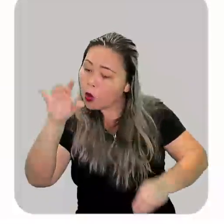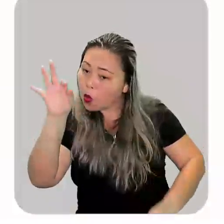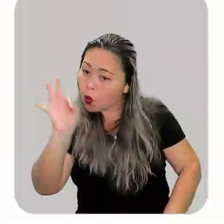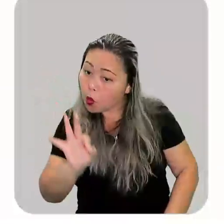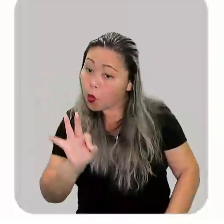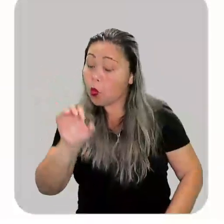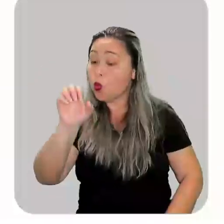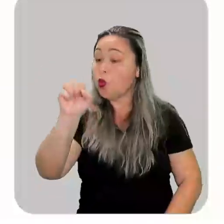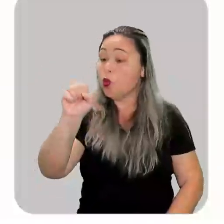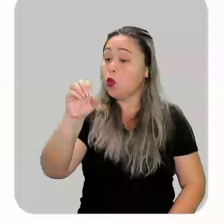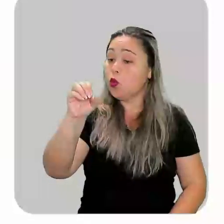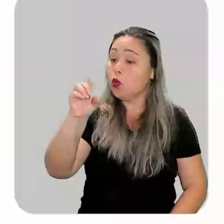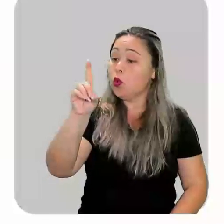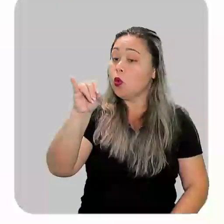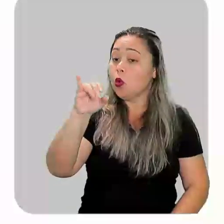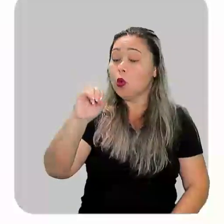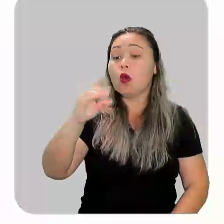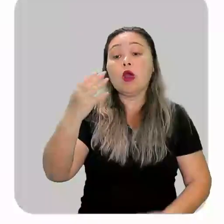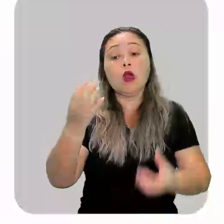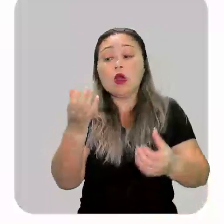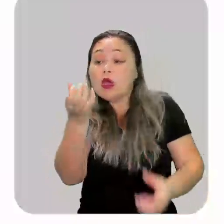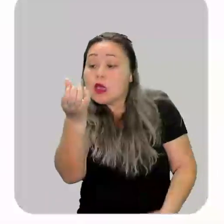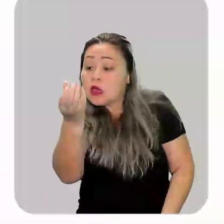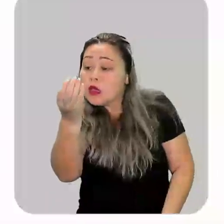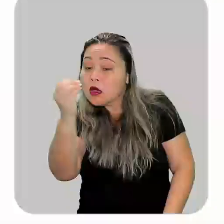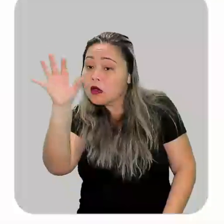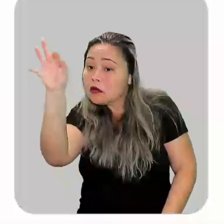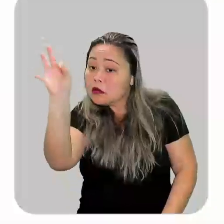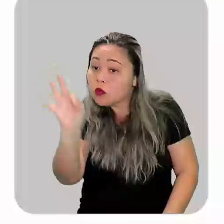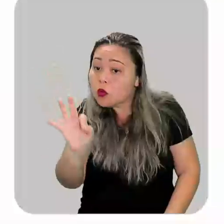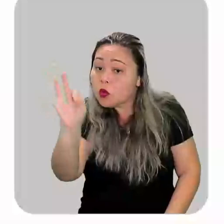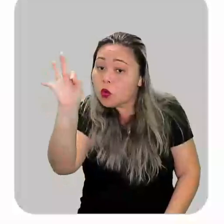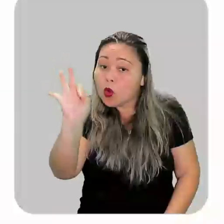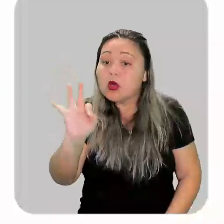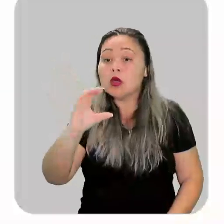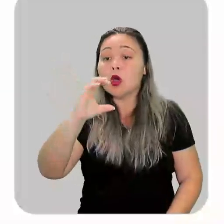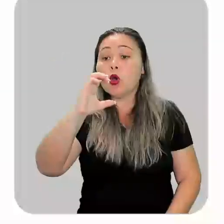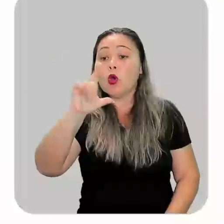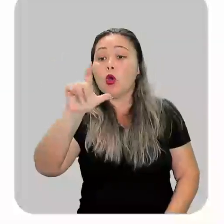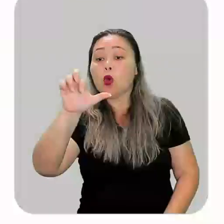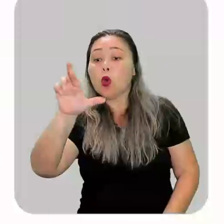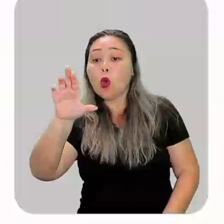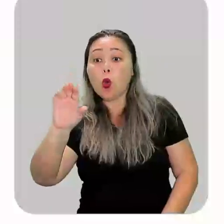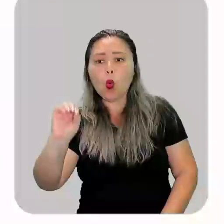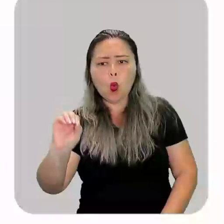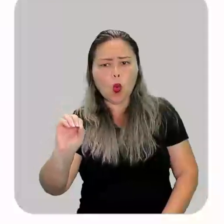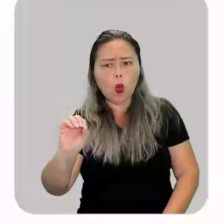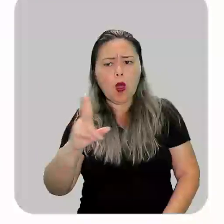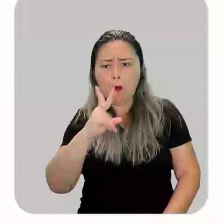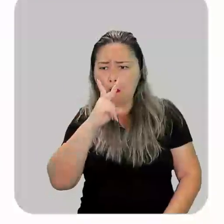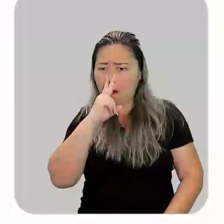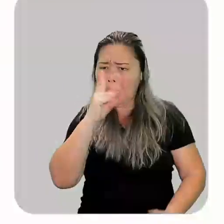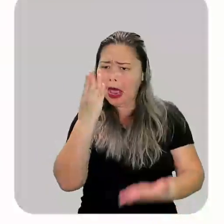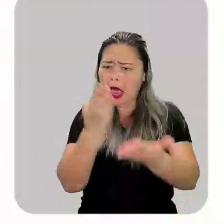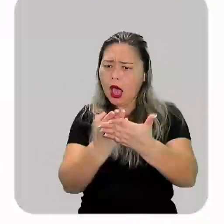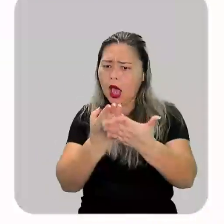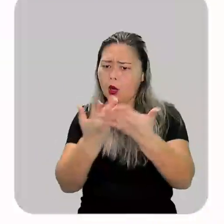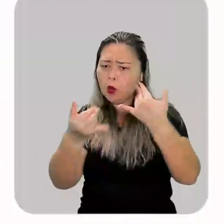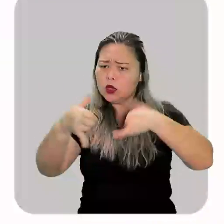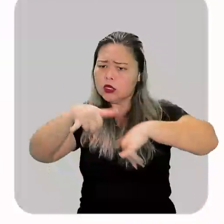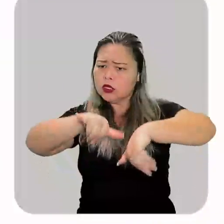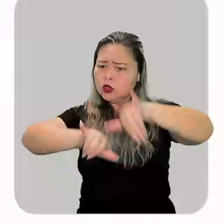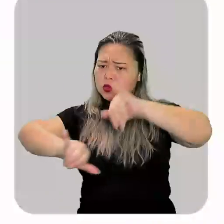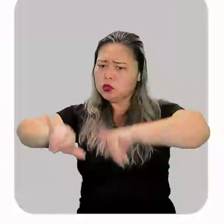40% de sódio e 60% de cloro. Então pareceu uma aula de química, né?